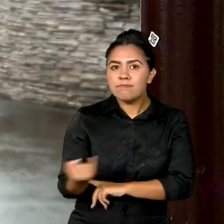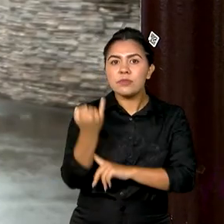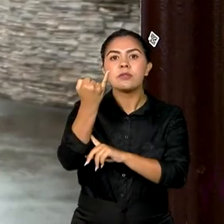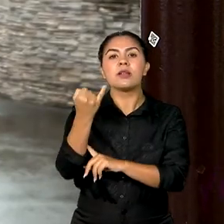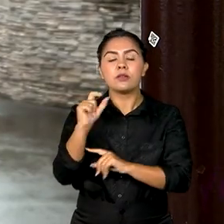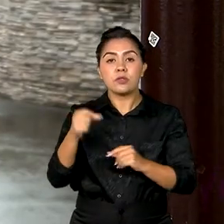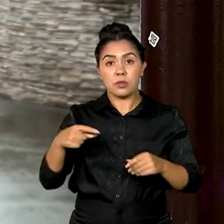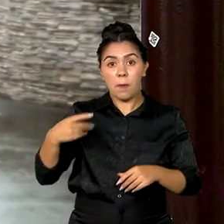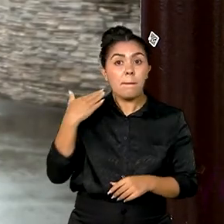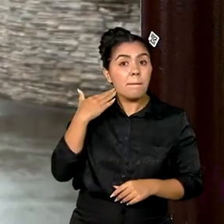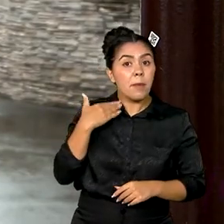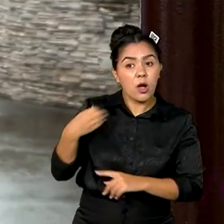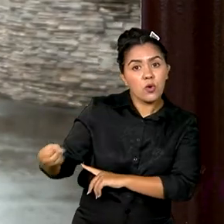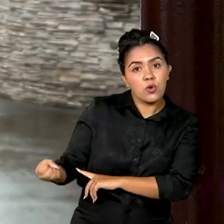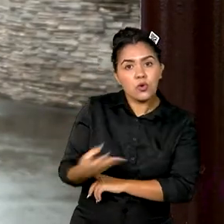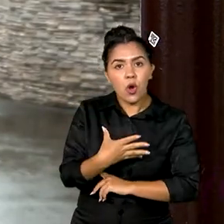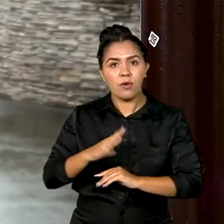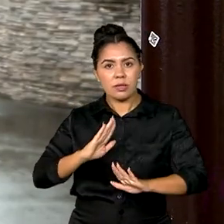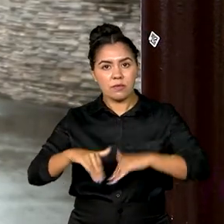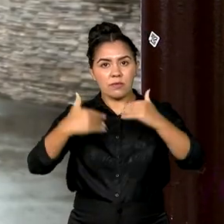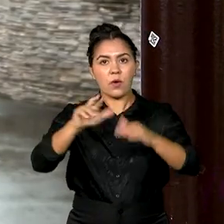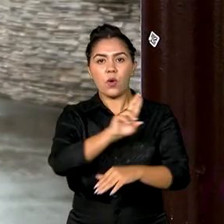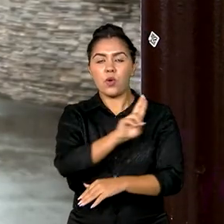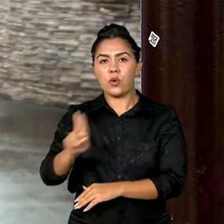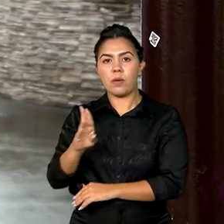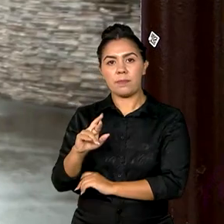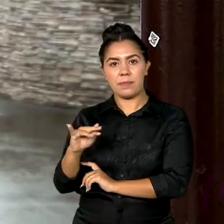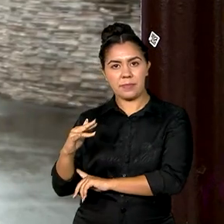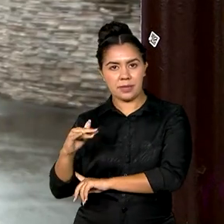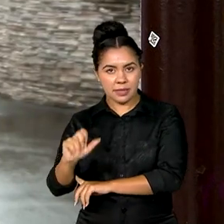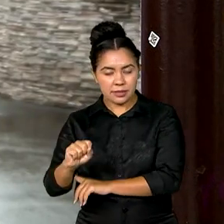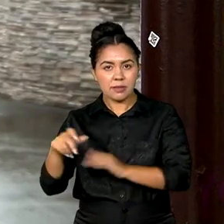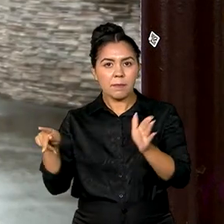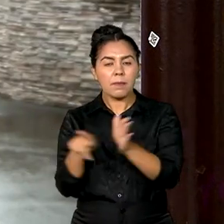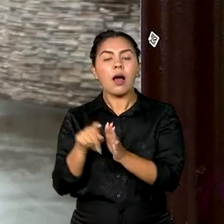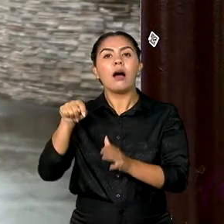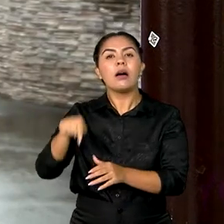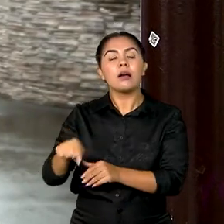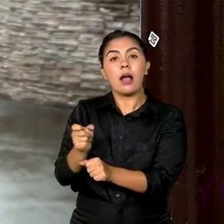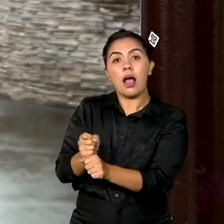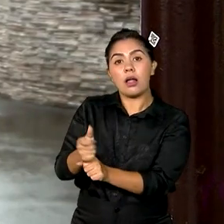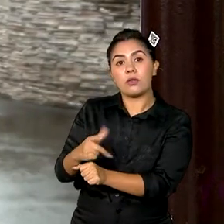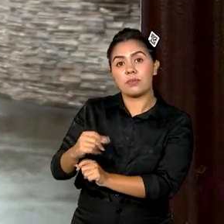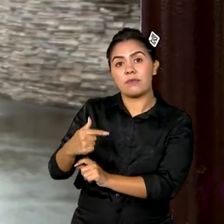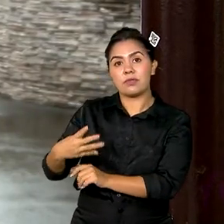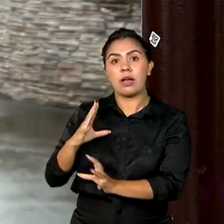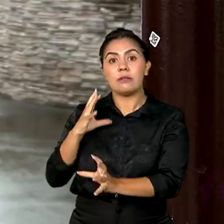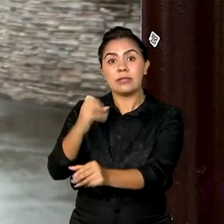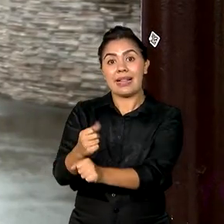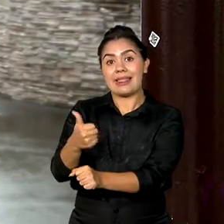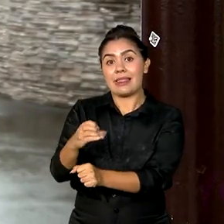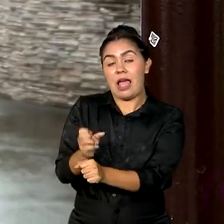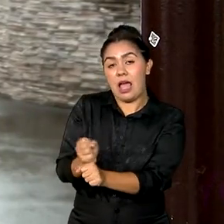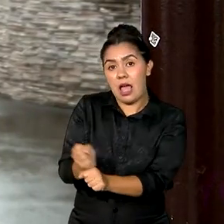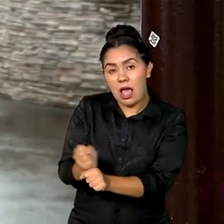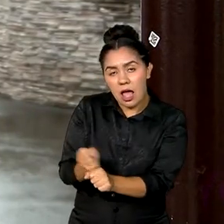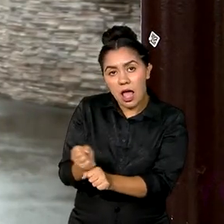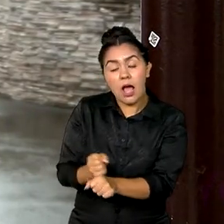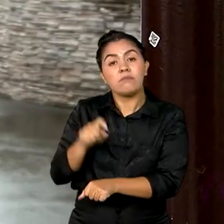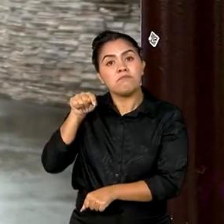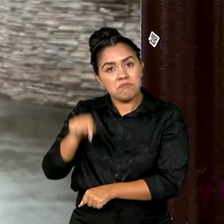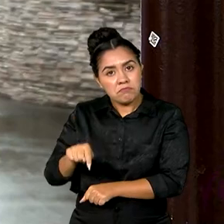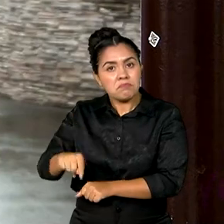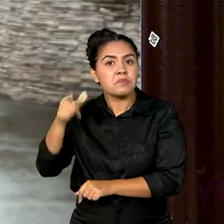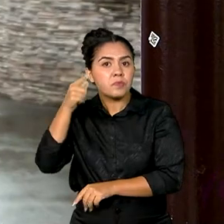Banco de Desenvolvimento, o Banco do BRICS, que em 2024 completa 10 anos e que tem investido